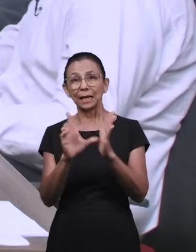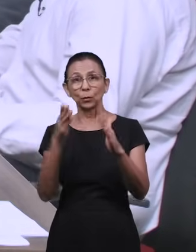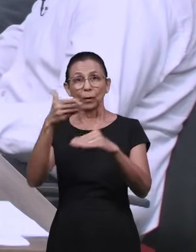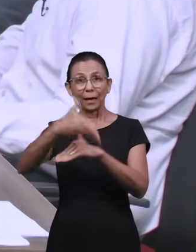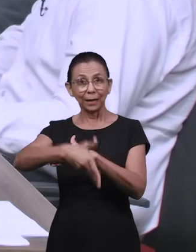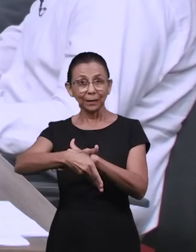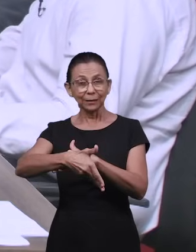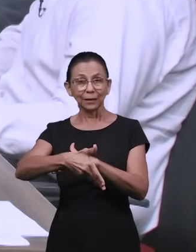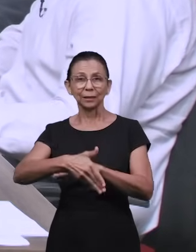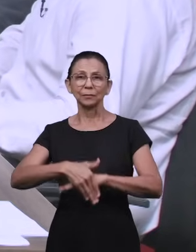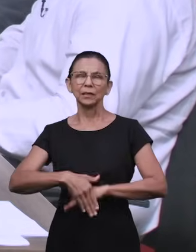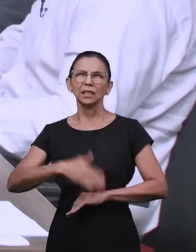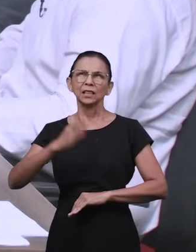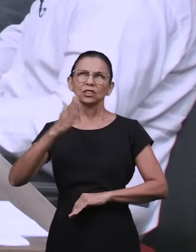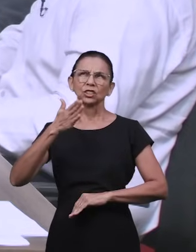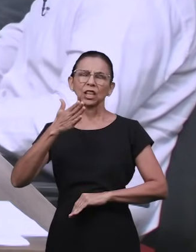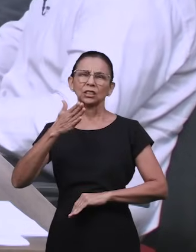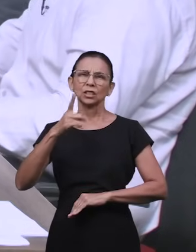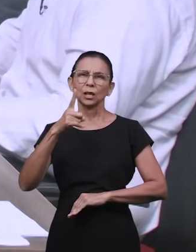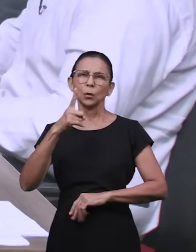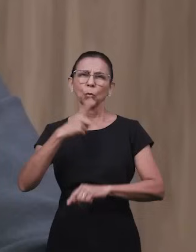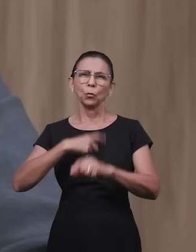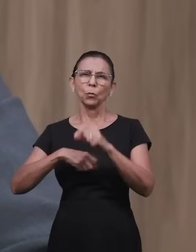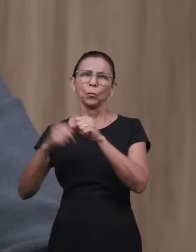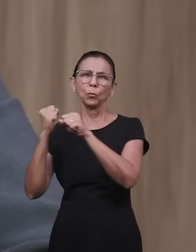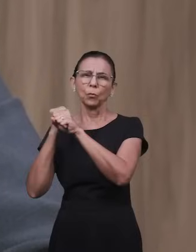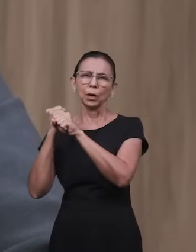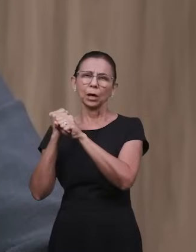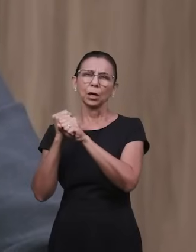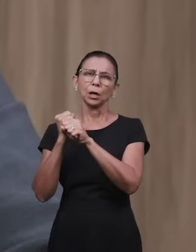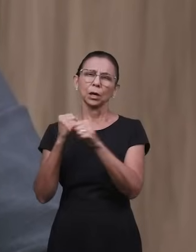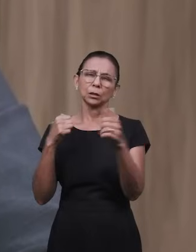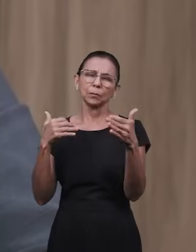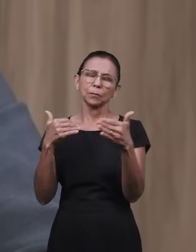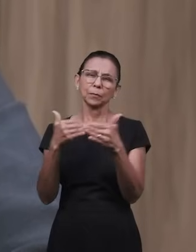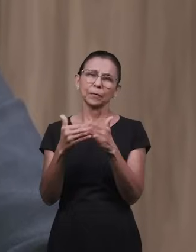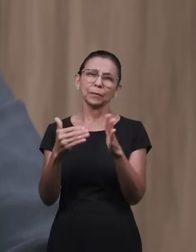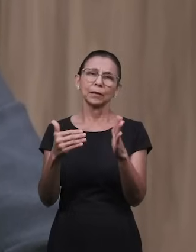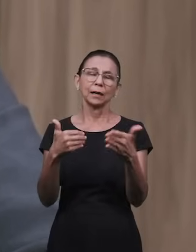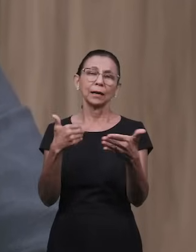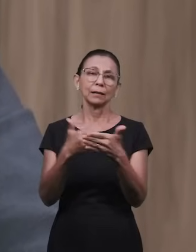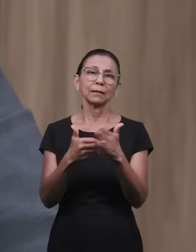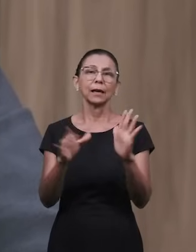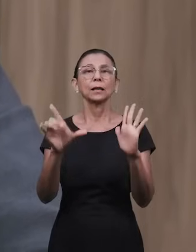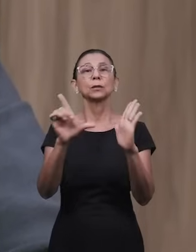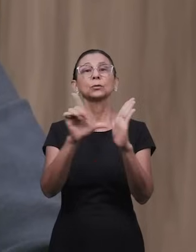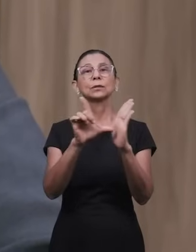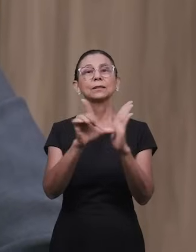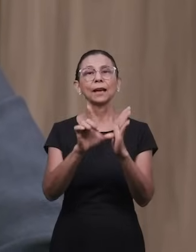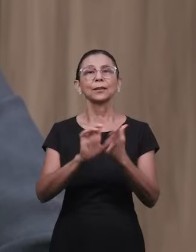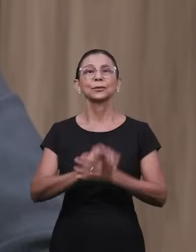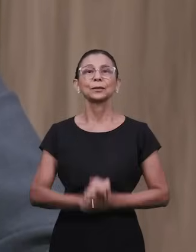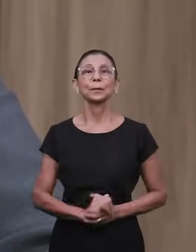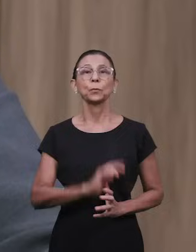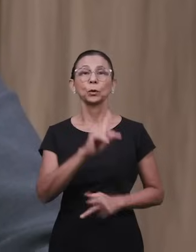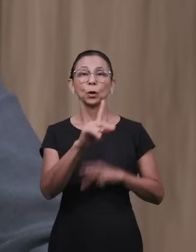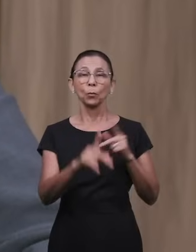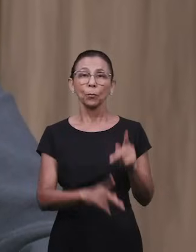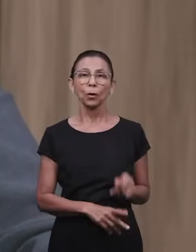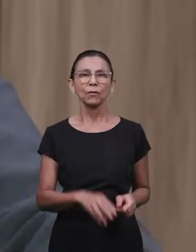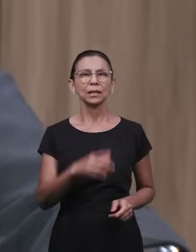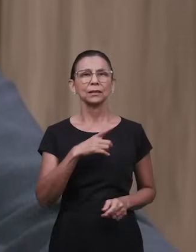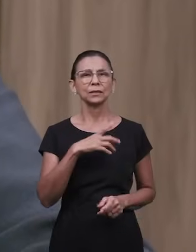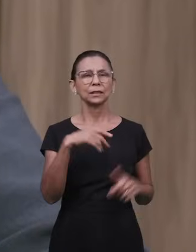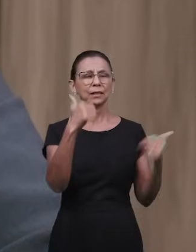anos. Exato. Né? Sim. E aí, para eles da época, existiam muitos salvadores, muitos mediadores, e aí Lutero